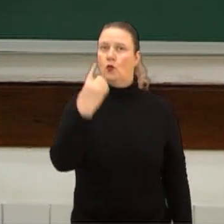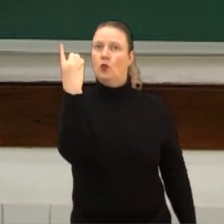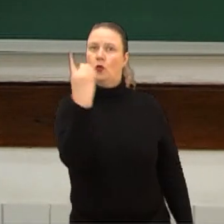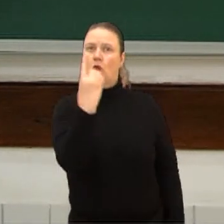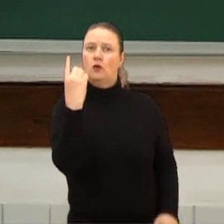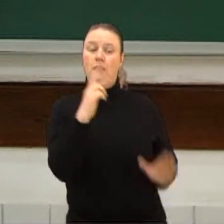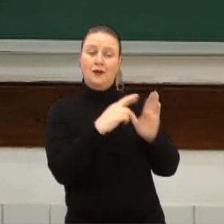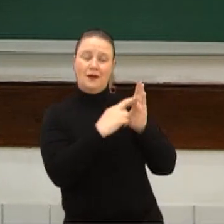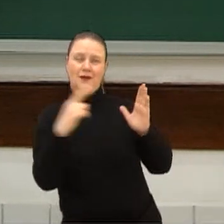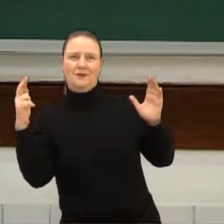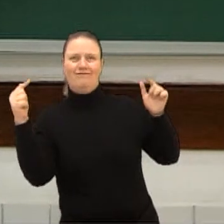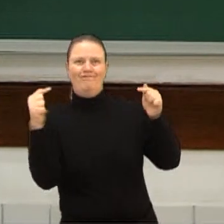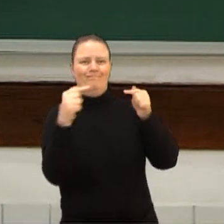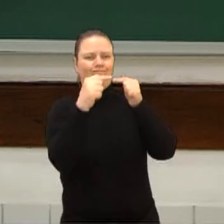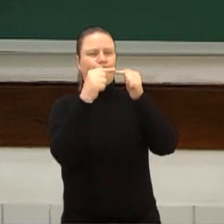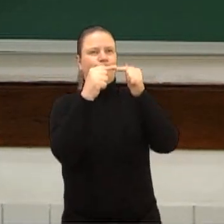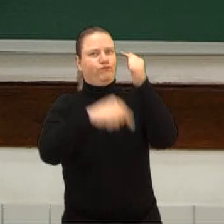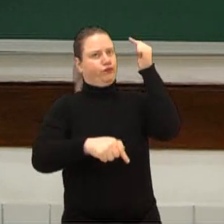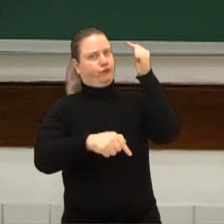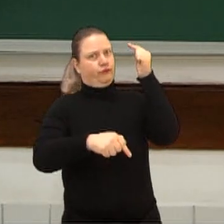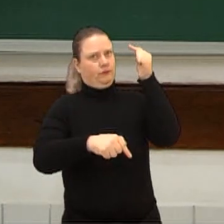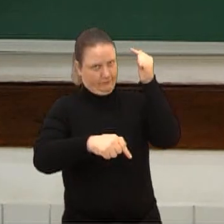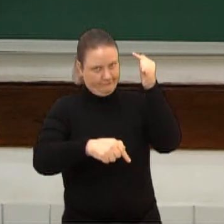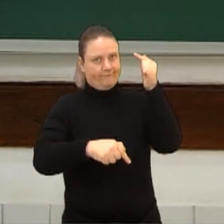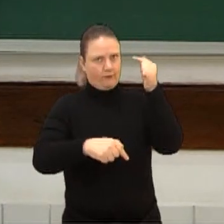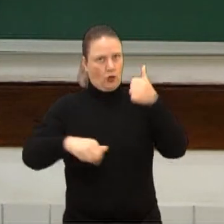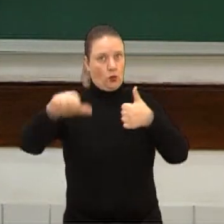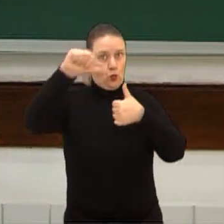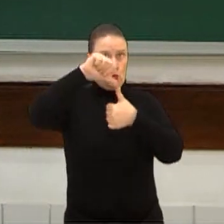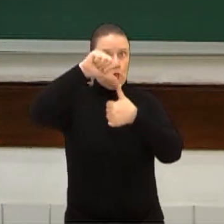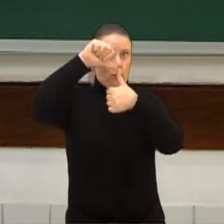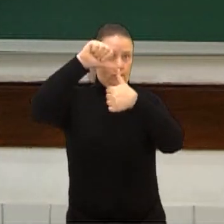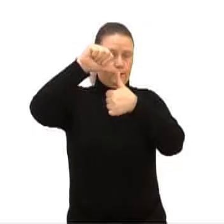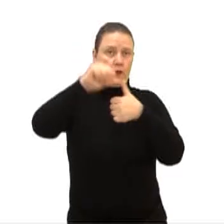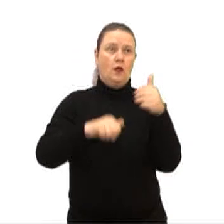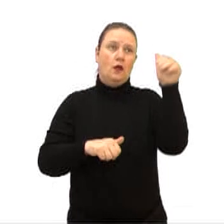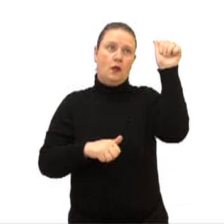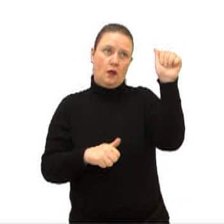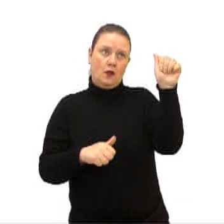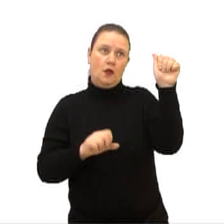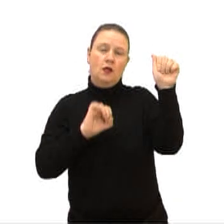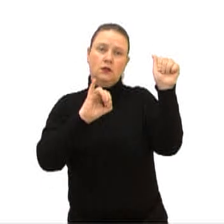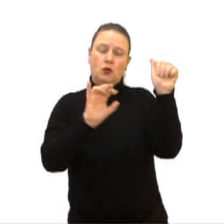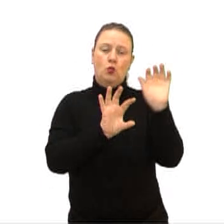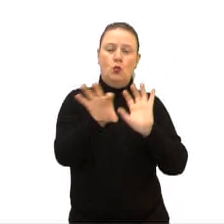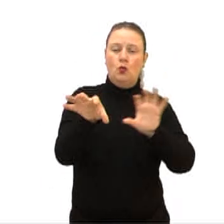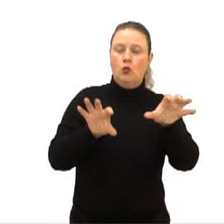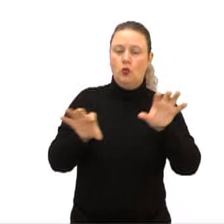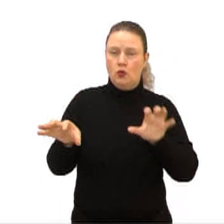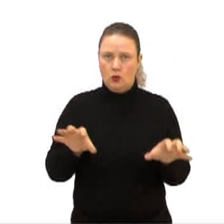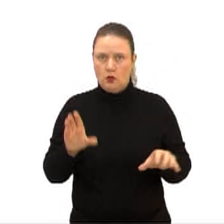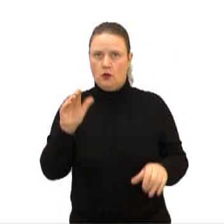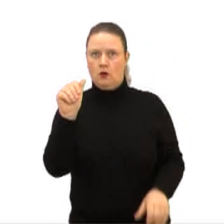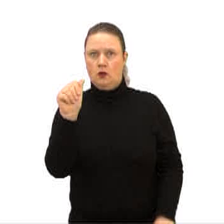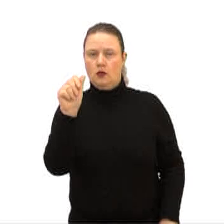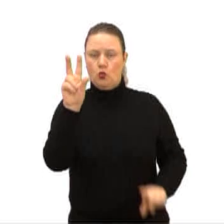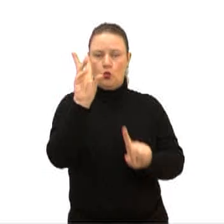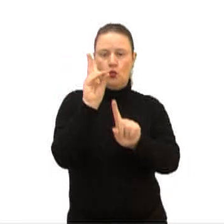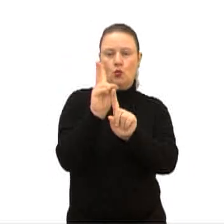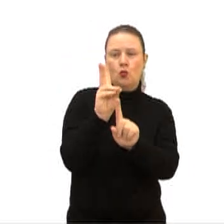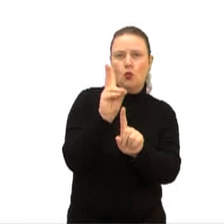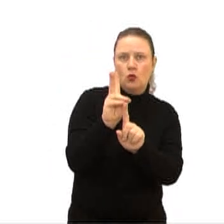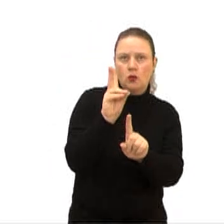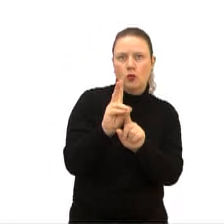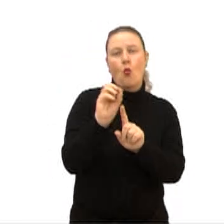incorreta no que diz respeito à América Central. Vamos marcar para a letra A. Se os grupos aborígenes, indígenas,